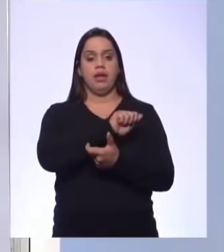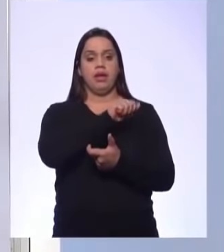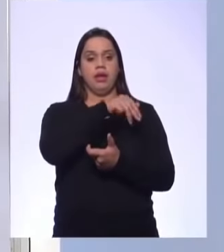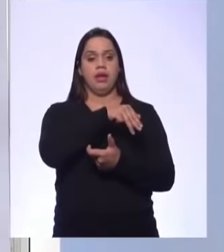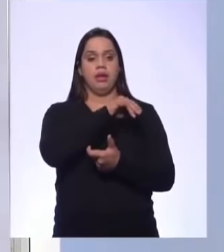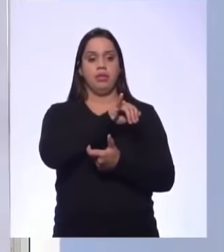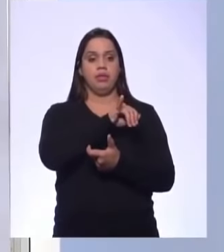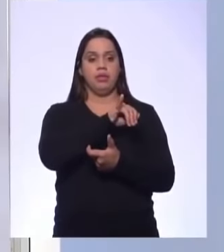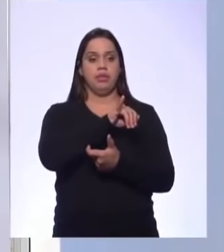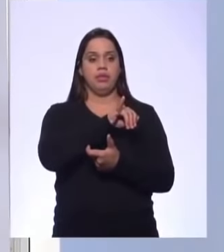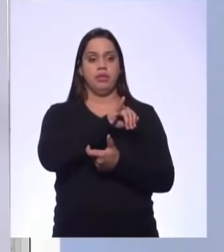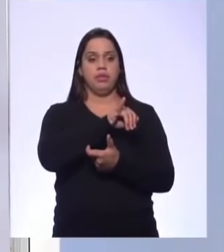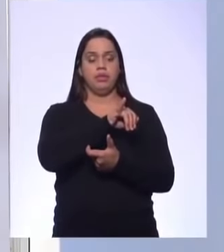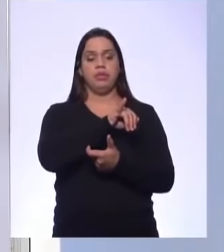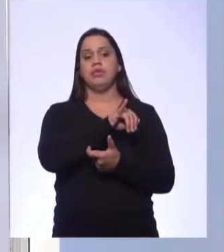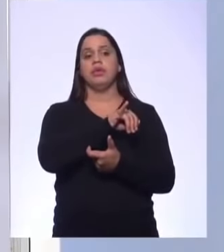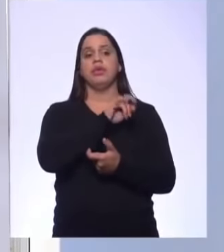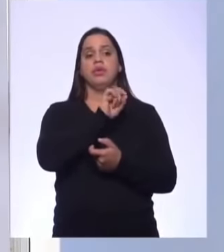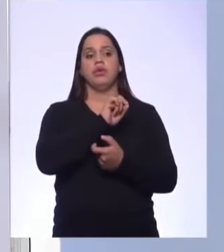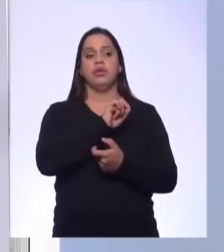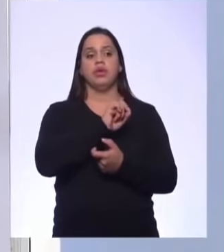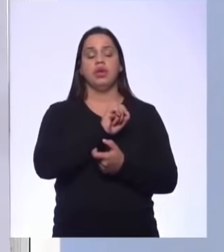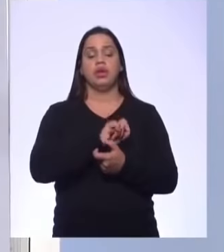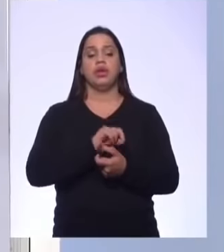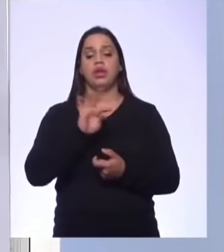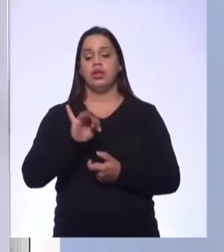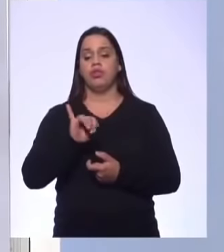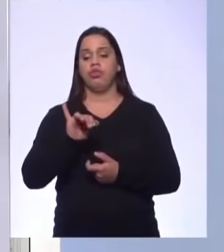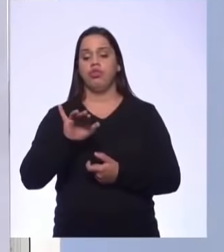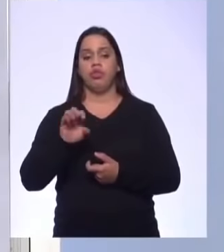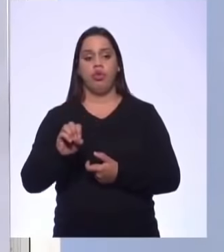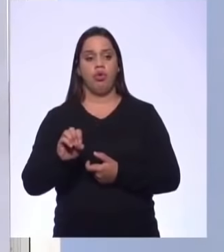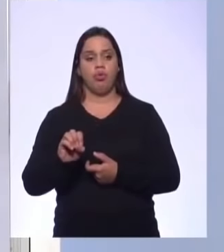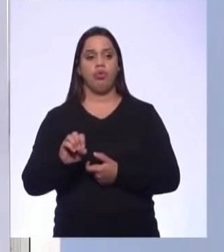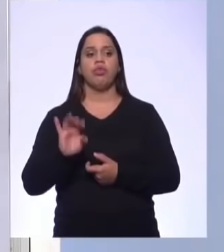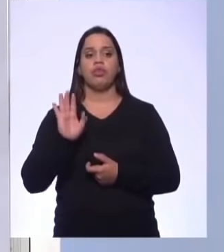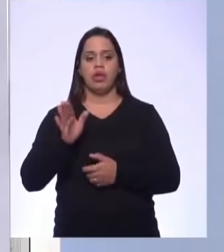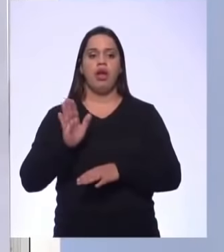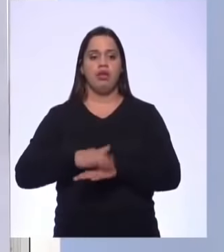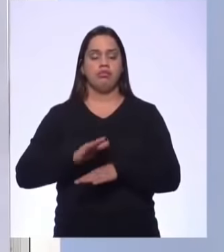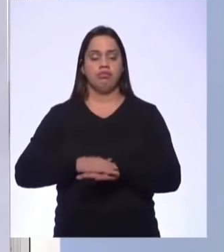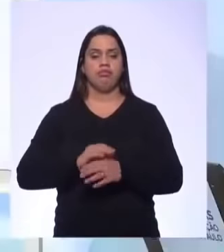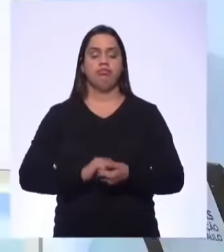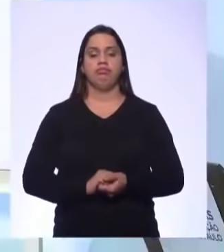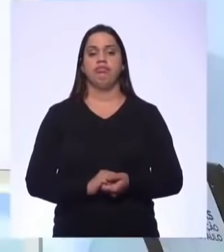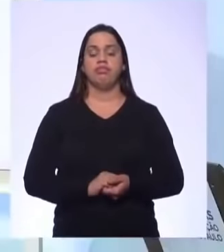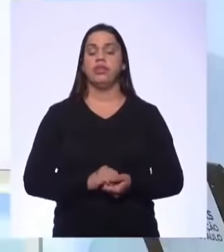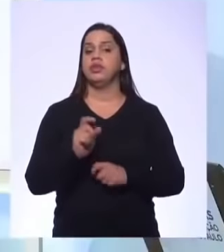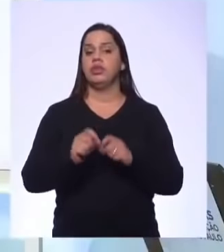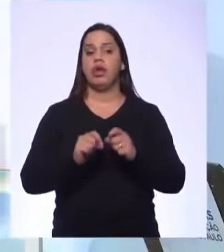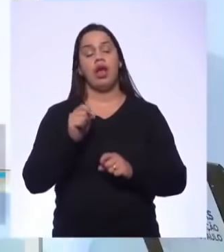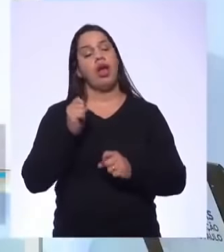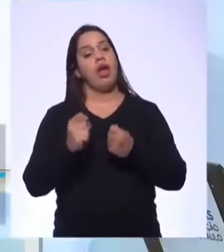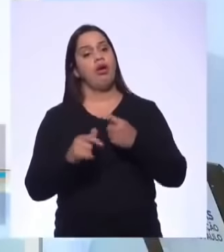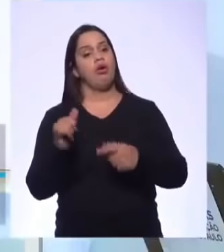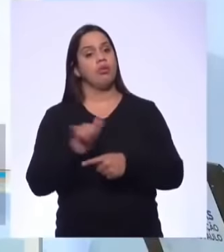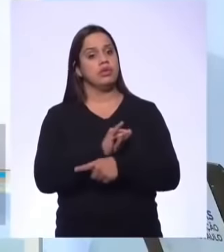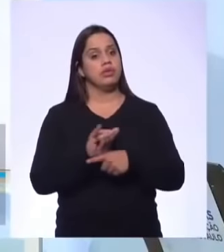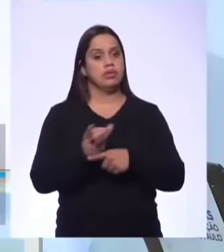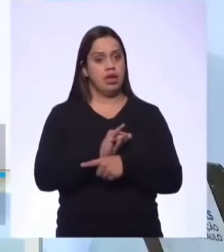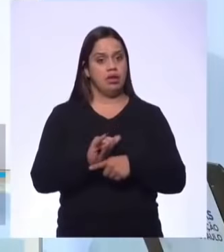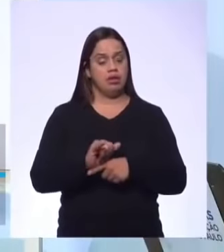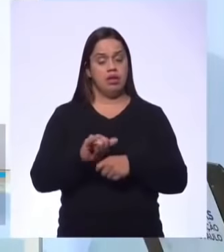Eu sei o que é o chan, ambição. Tá? Então, essas são algumas estratégias de leitura que fazem